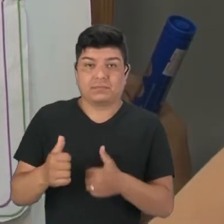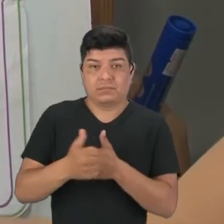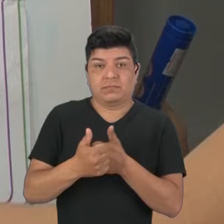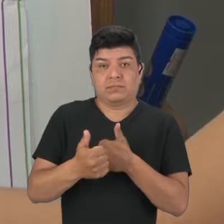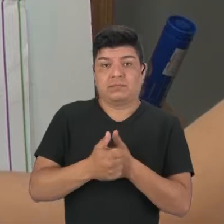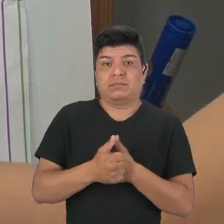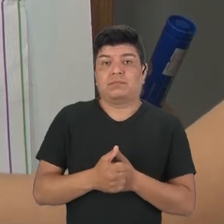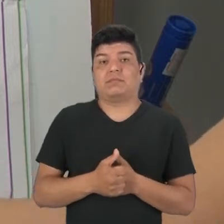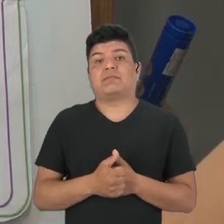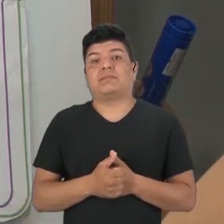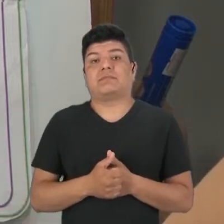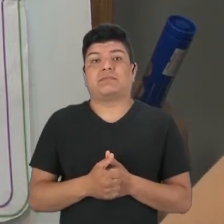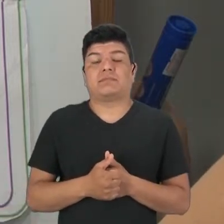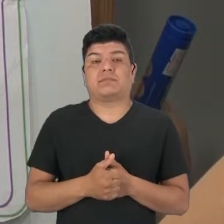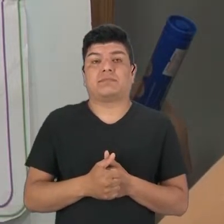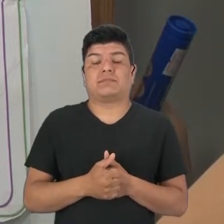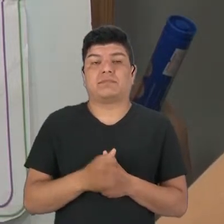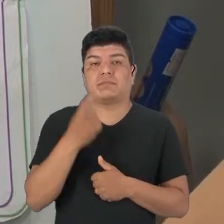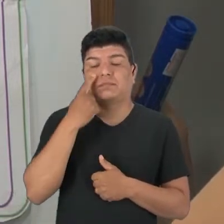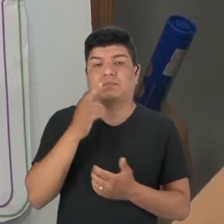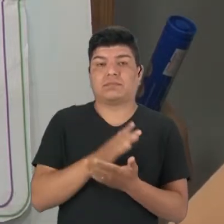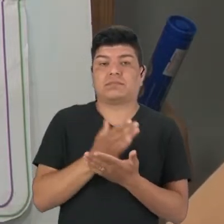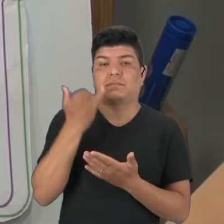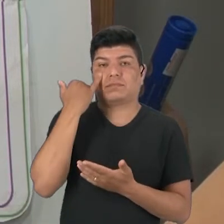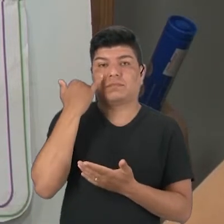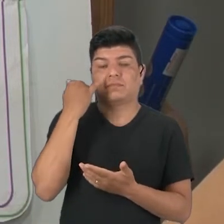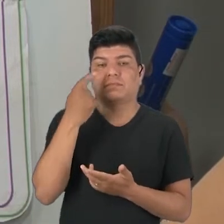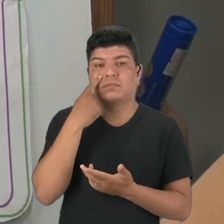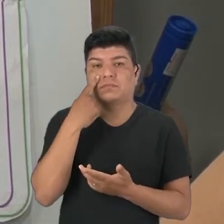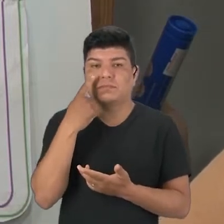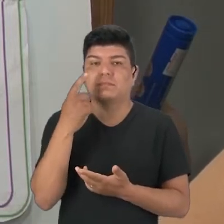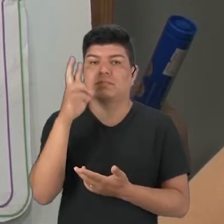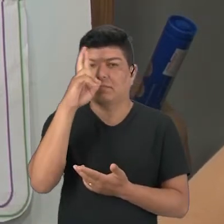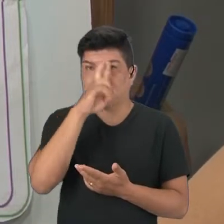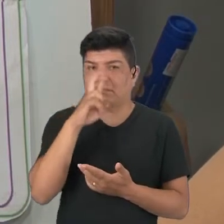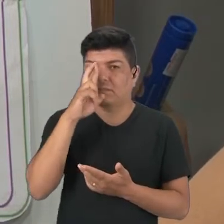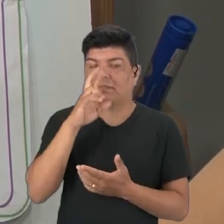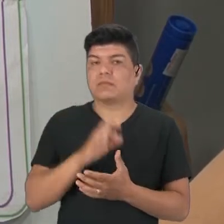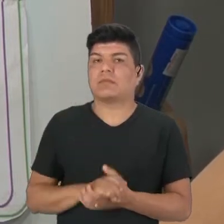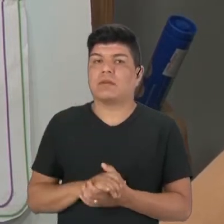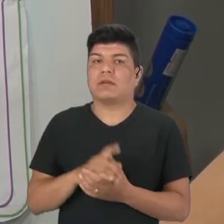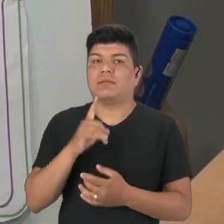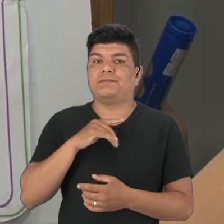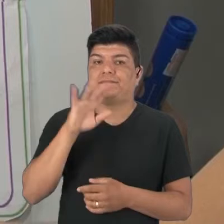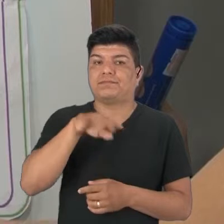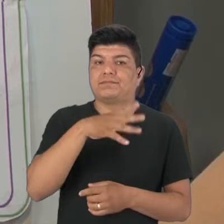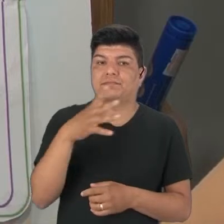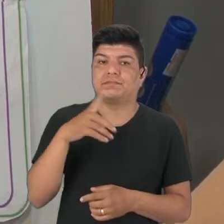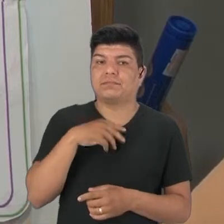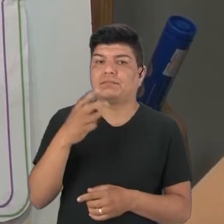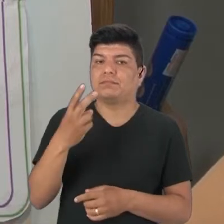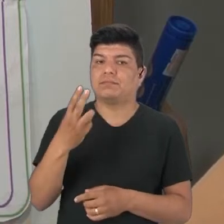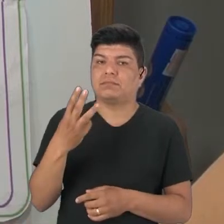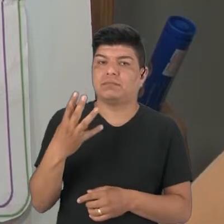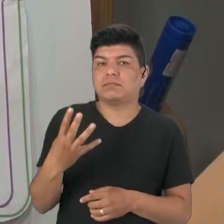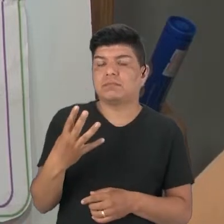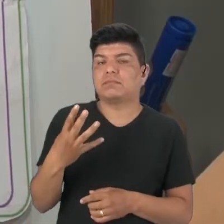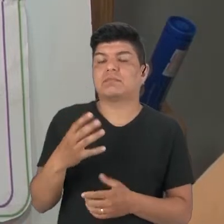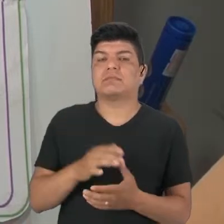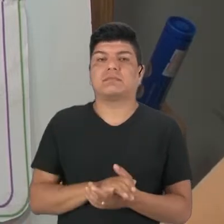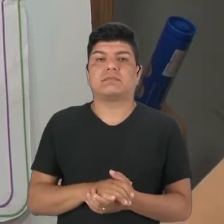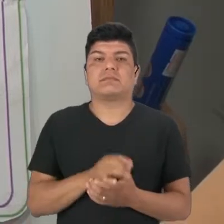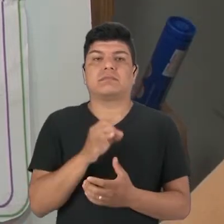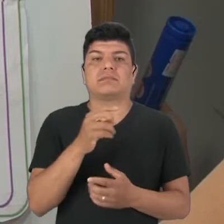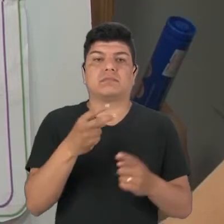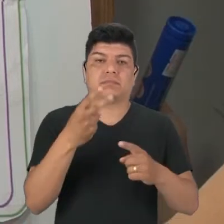lado, a gente vê algumas informações. Se você observar, tem gráficos de 1, 2, 3, 4, de 1 em 1. Aqui